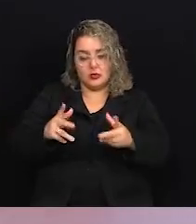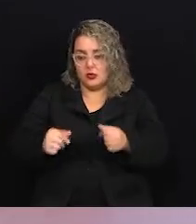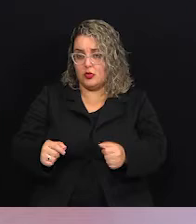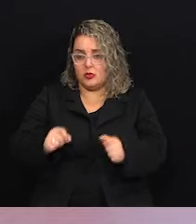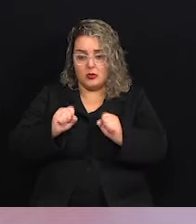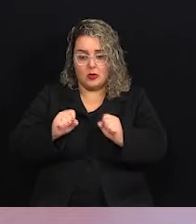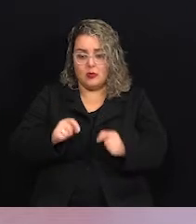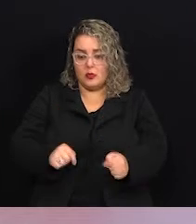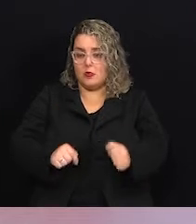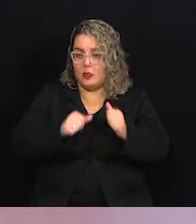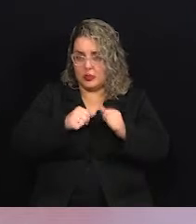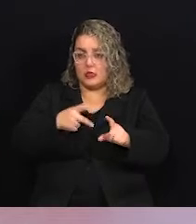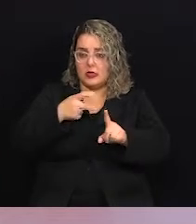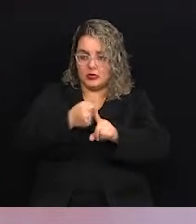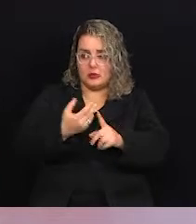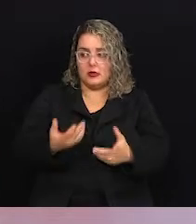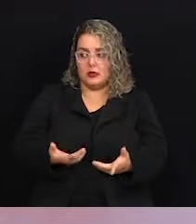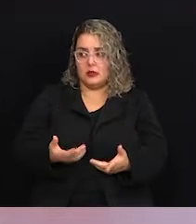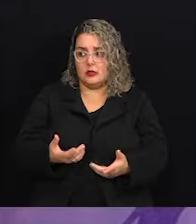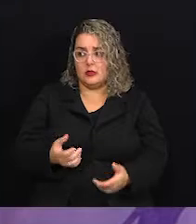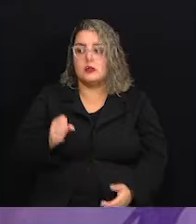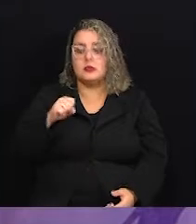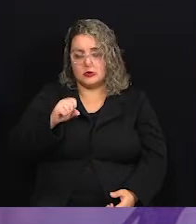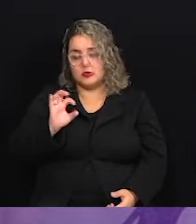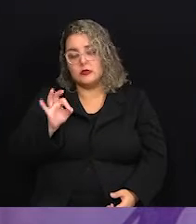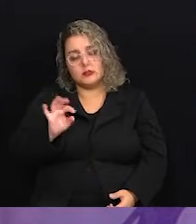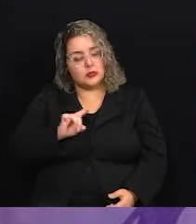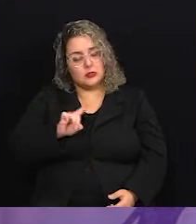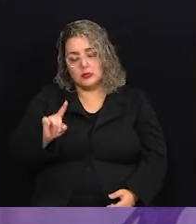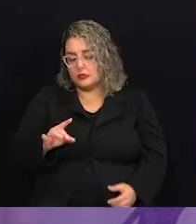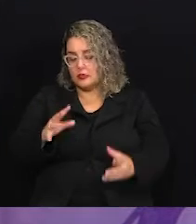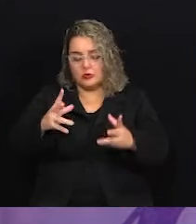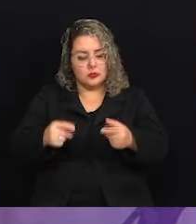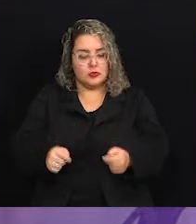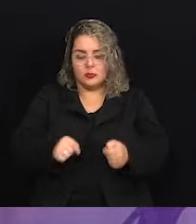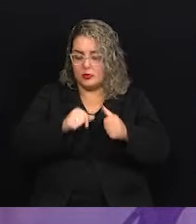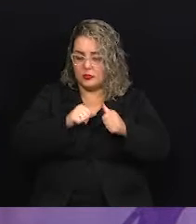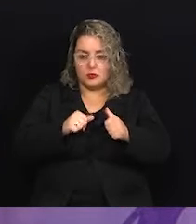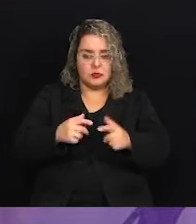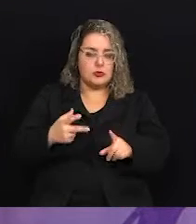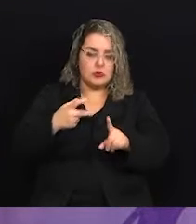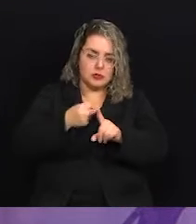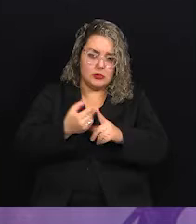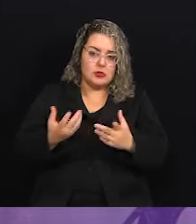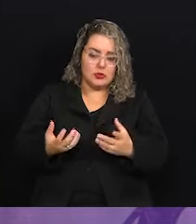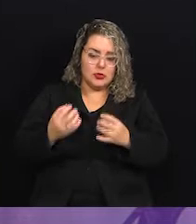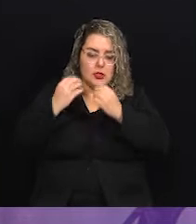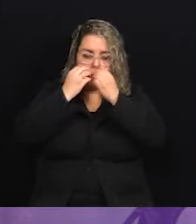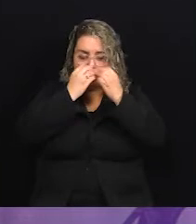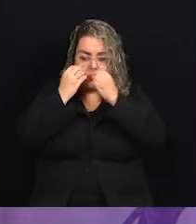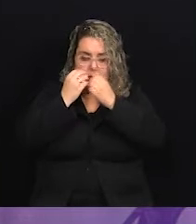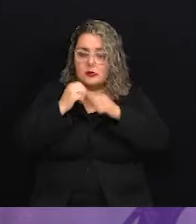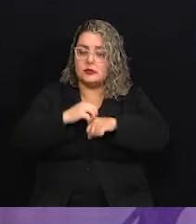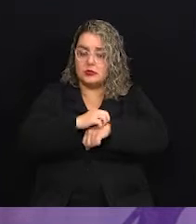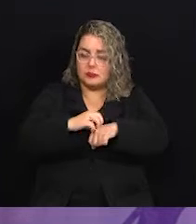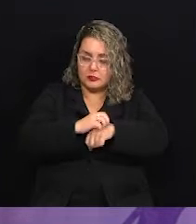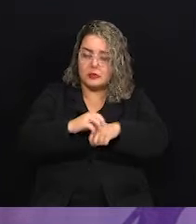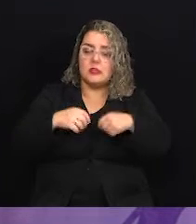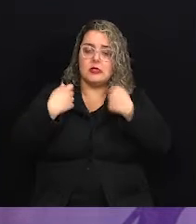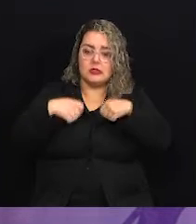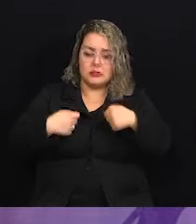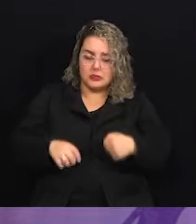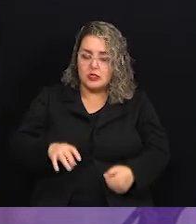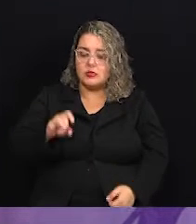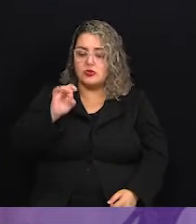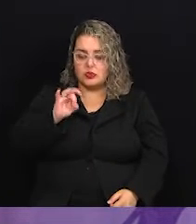vai poder se beneficiar aí das vacinas. Correto, não é todo mundo vai se beneficiar das vacinas. A rinite tem que ser rinite alérgica, então ela